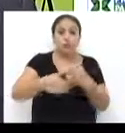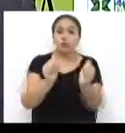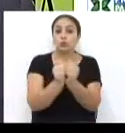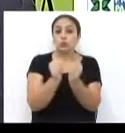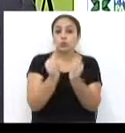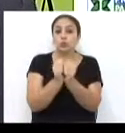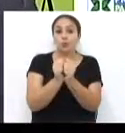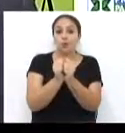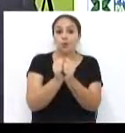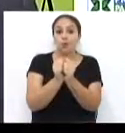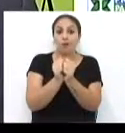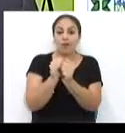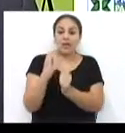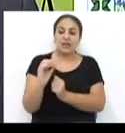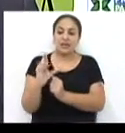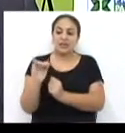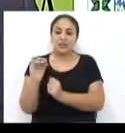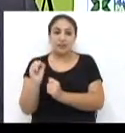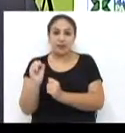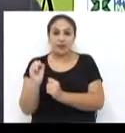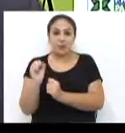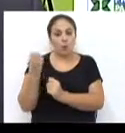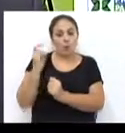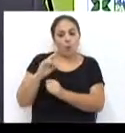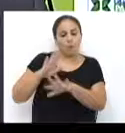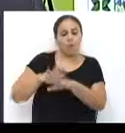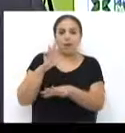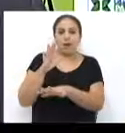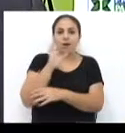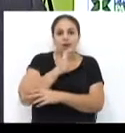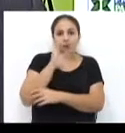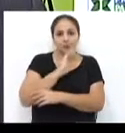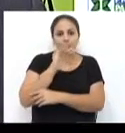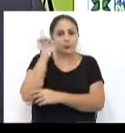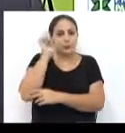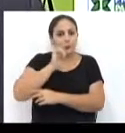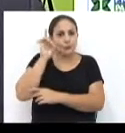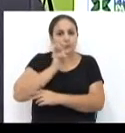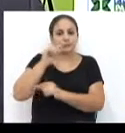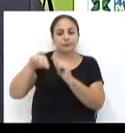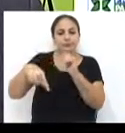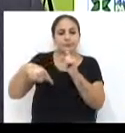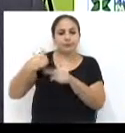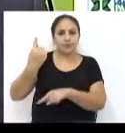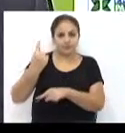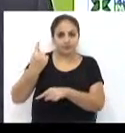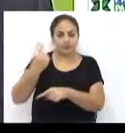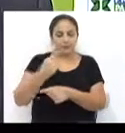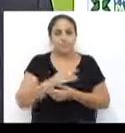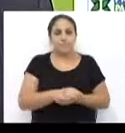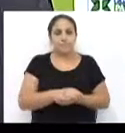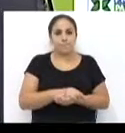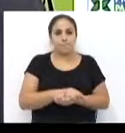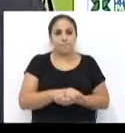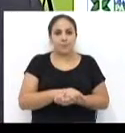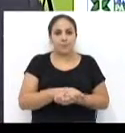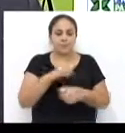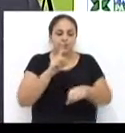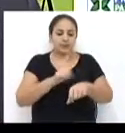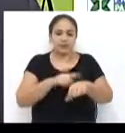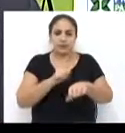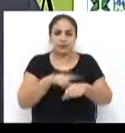se não junto, mais rápido que ela, para nós pegarmos um ritmo um pouco mais avançado